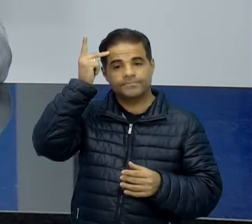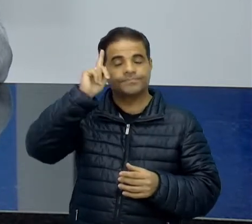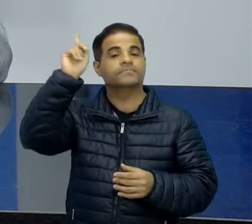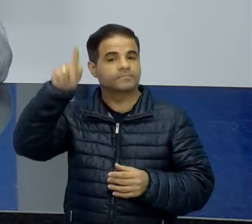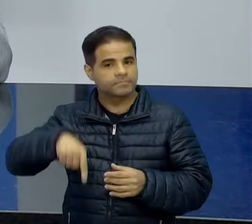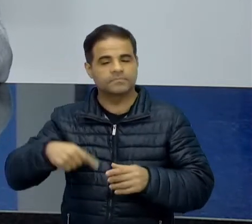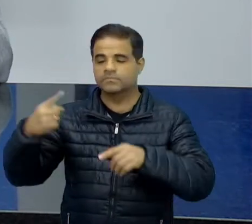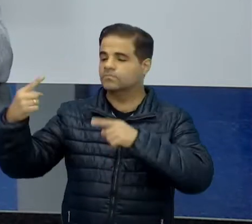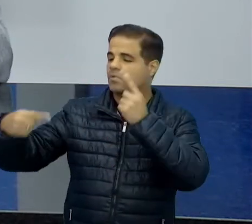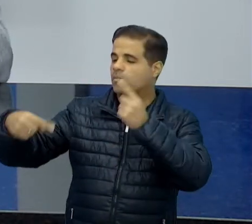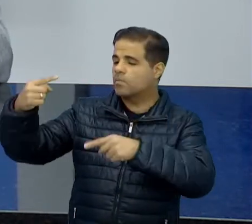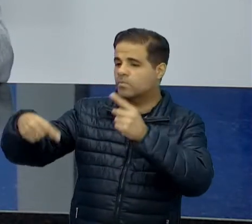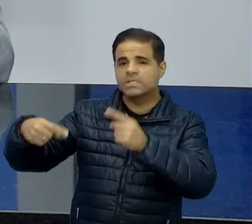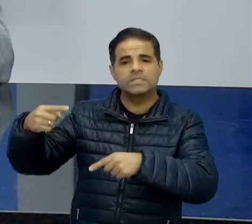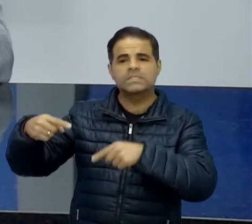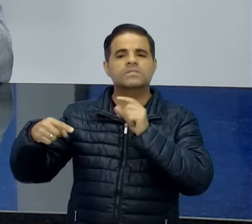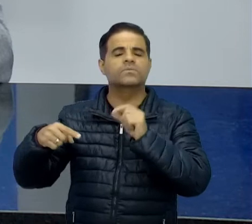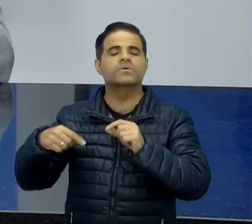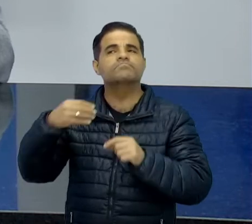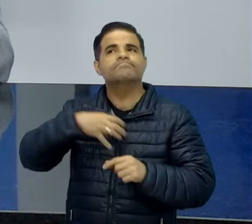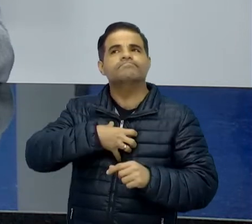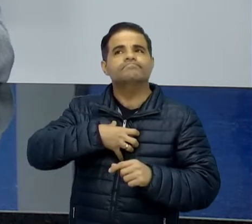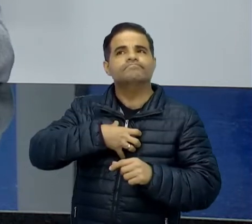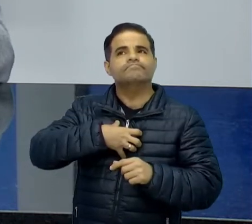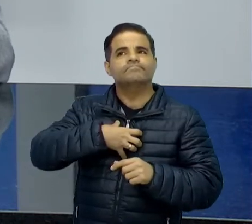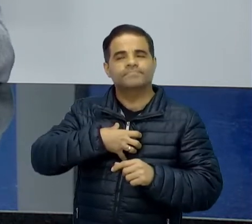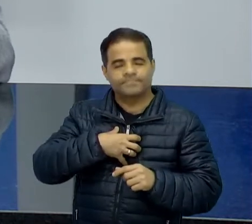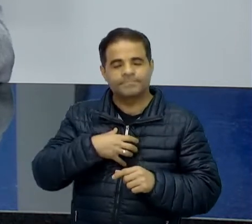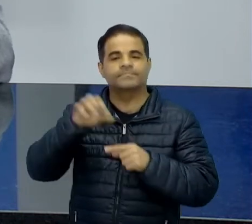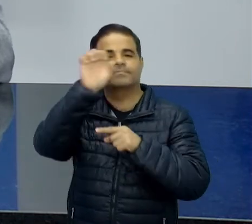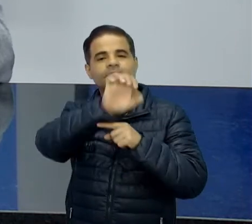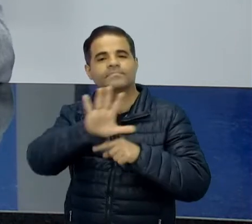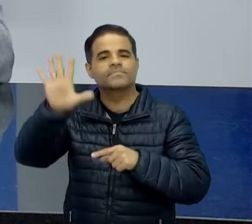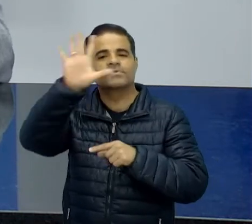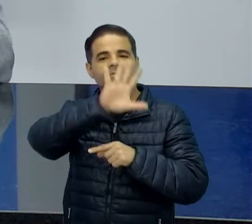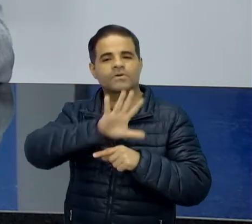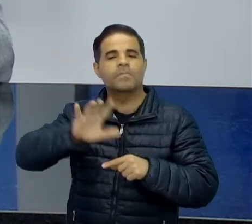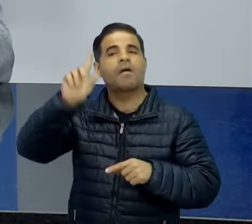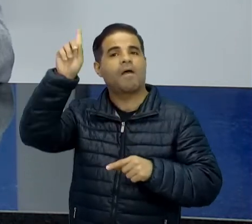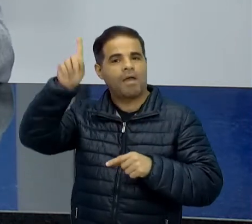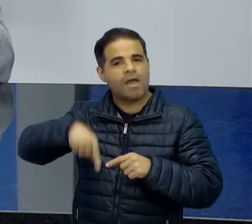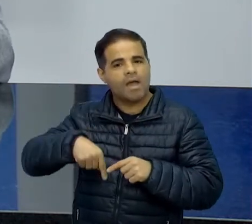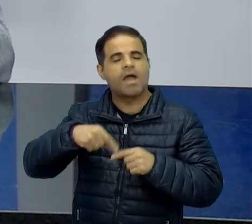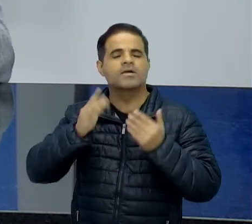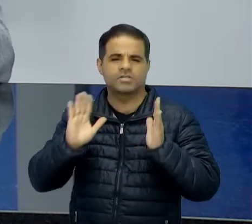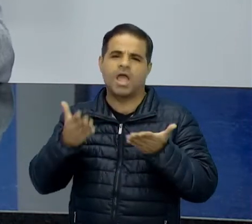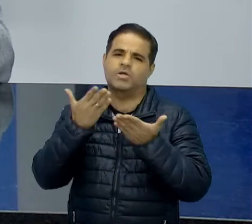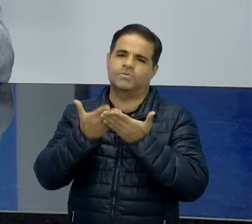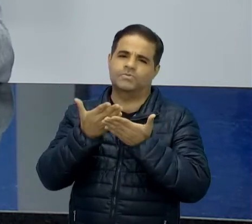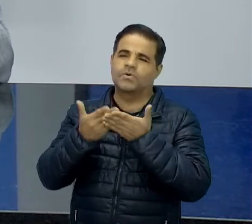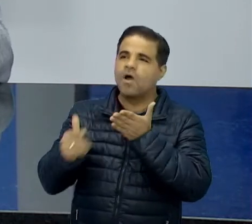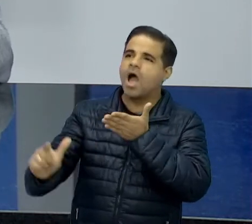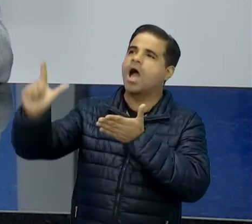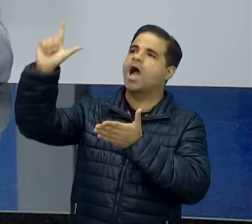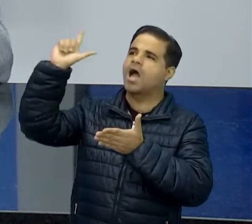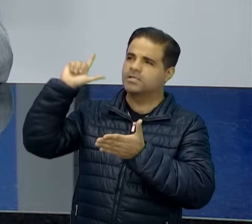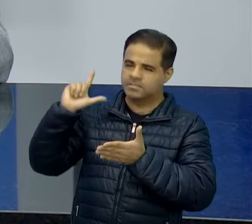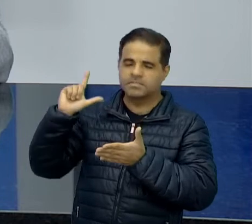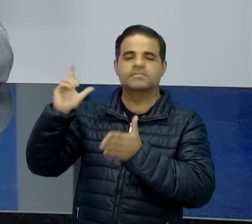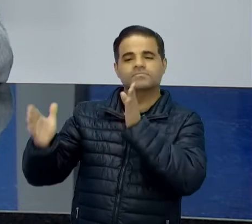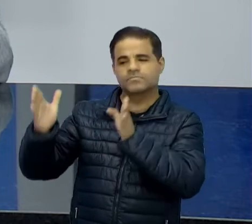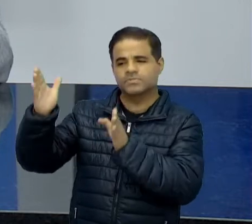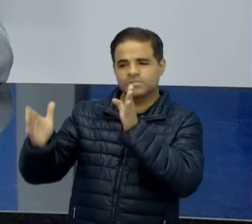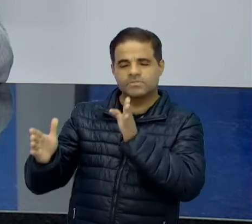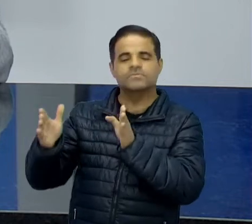com uma política que era inspirada na política europeia, que a gente já estudou anteriormente, né, que era o período